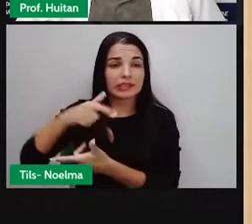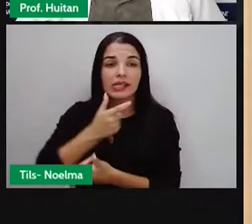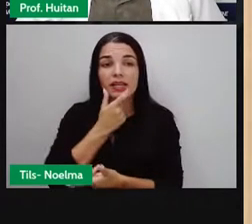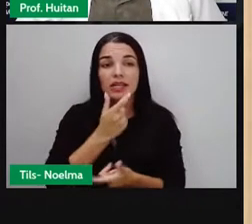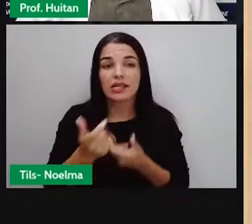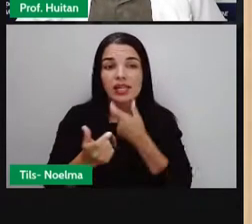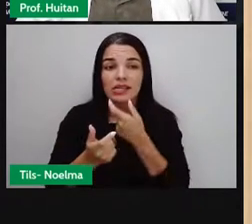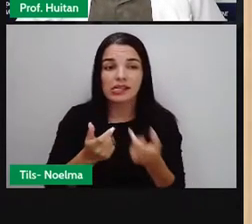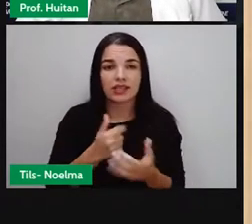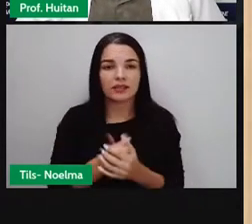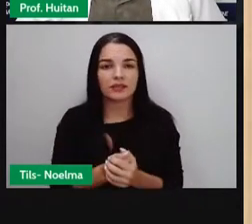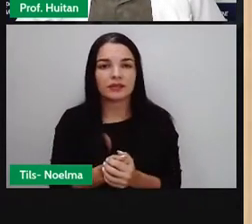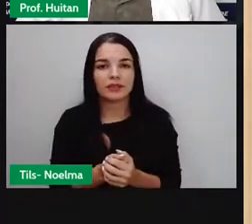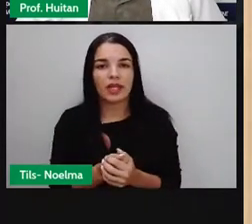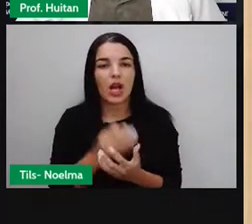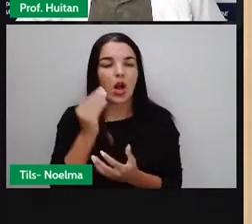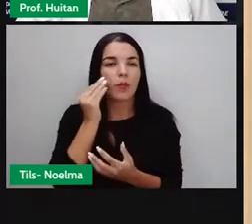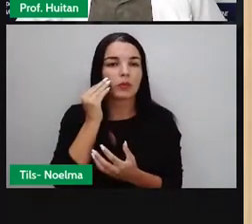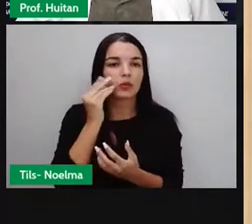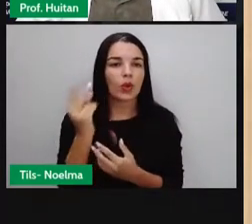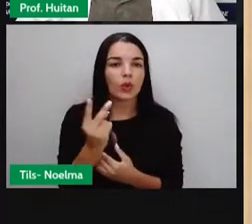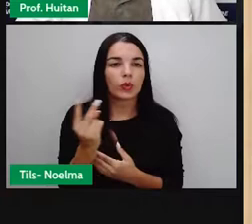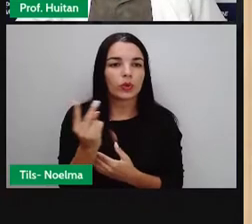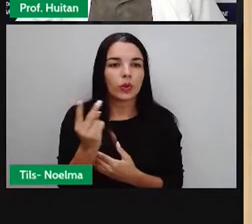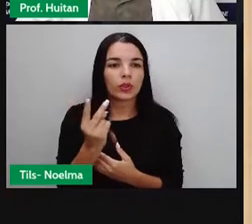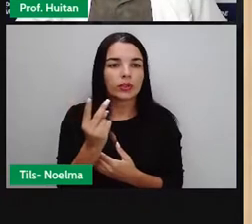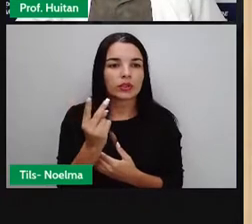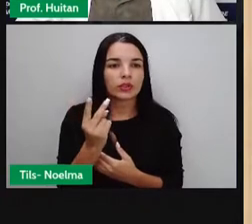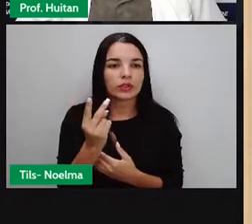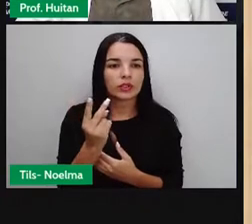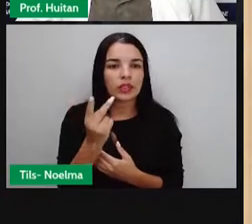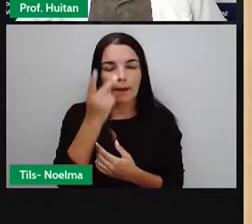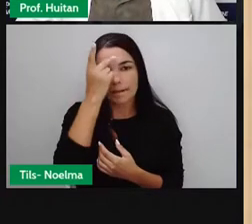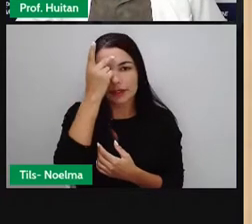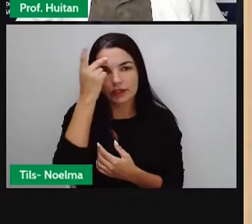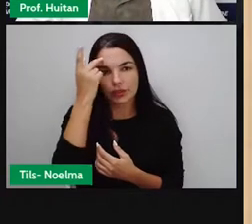coloquei em destaque dois autores indígenas.